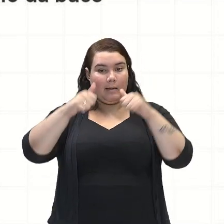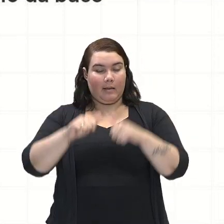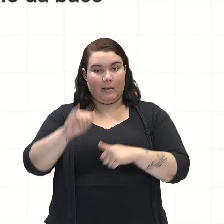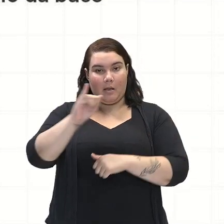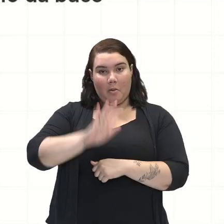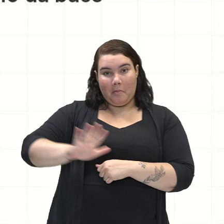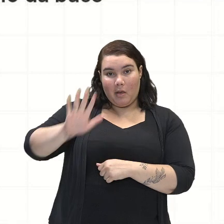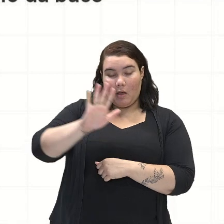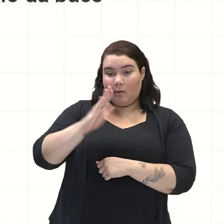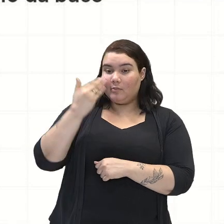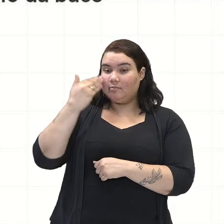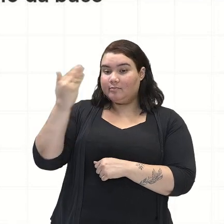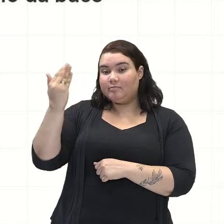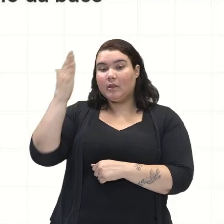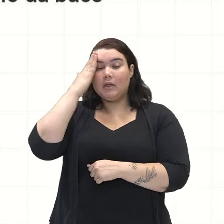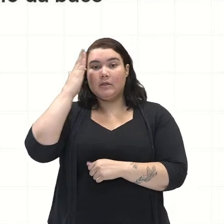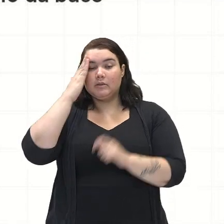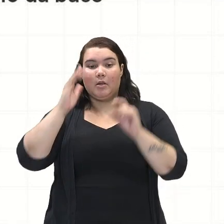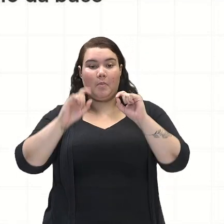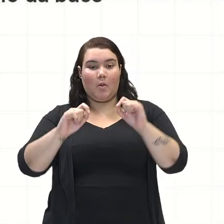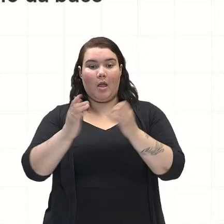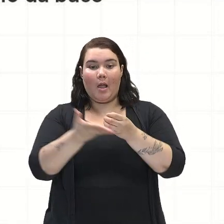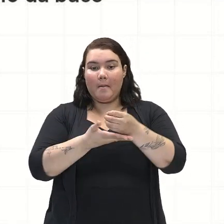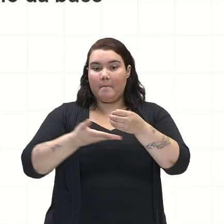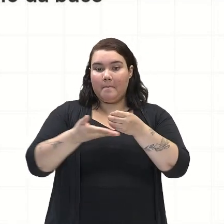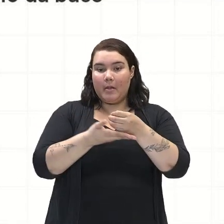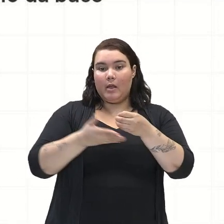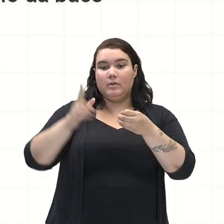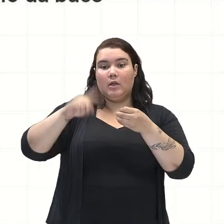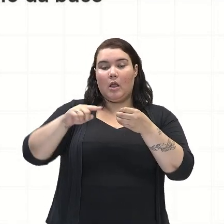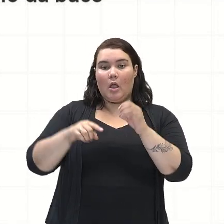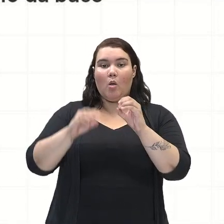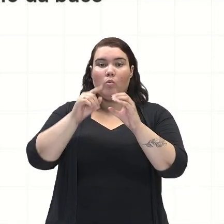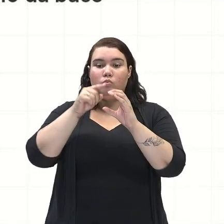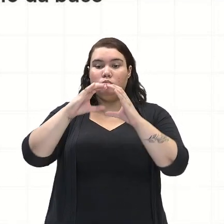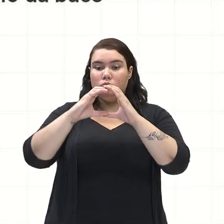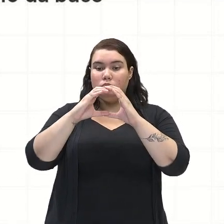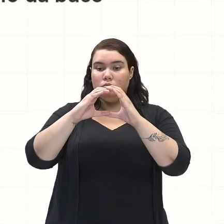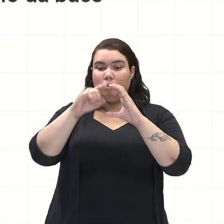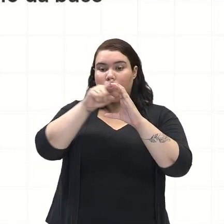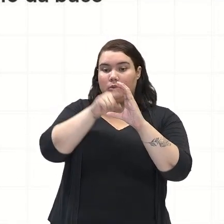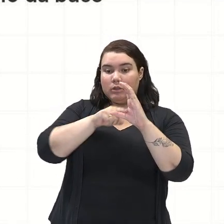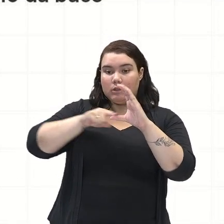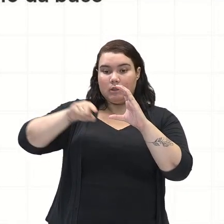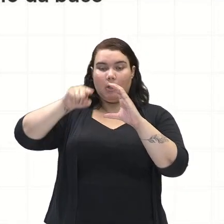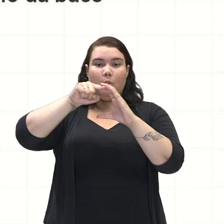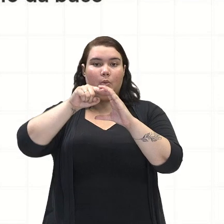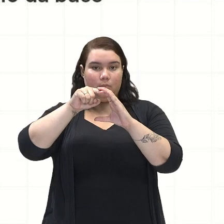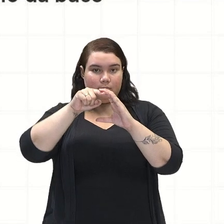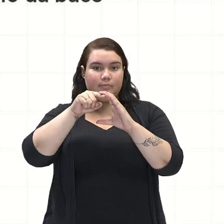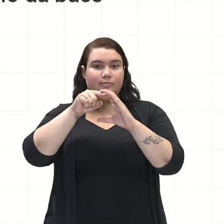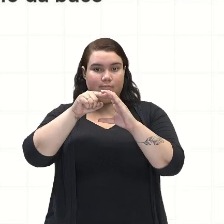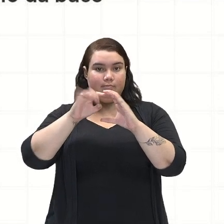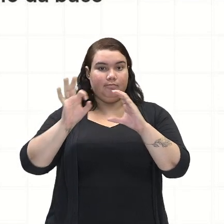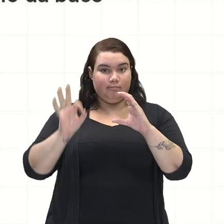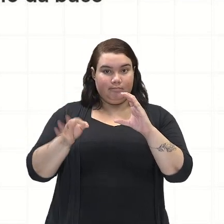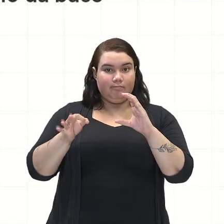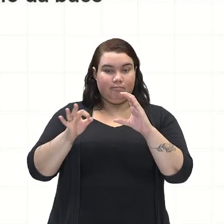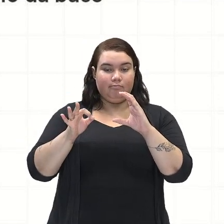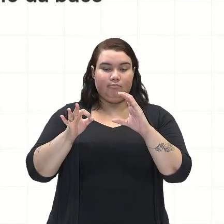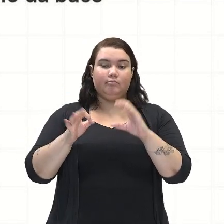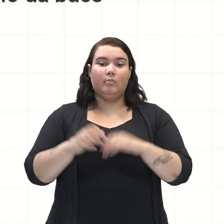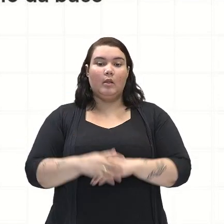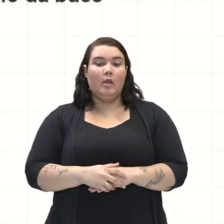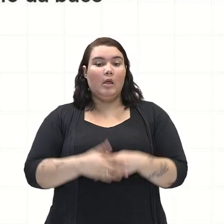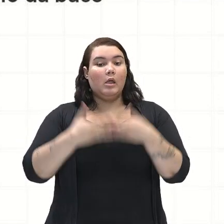figura, sabemos que a sua base, ela é o quê? A base do cilindro. A base do cilindro, ela é um círculo.